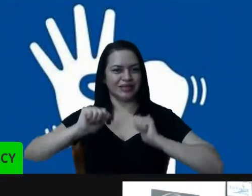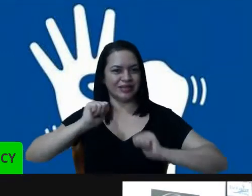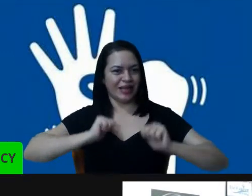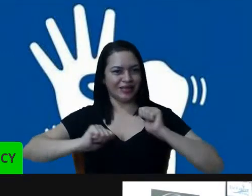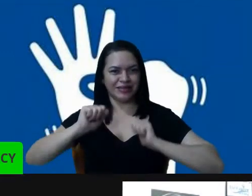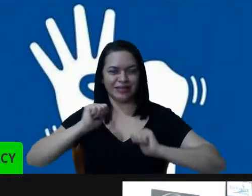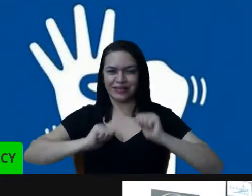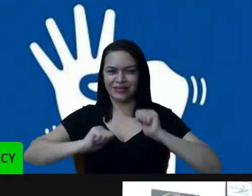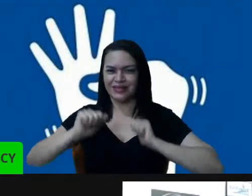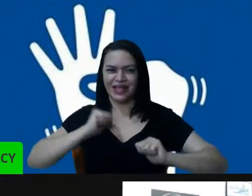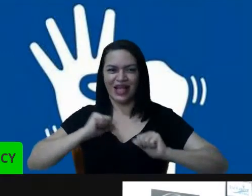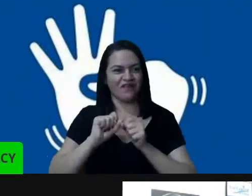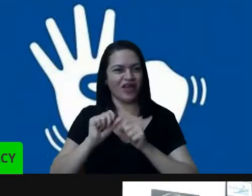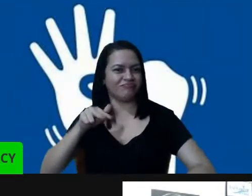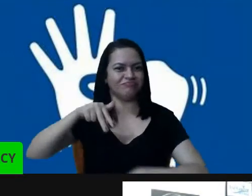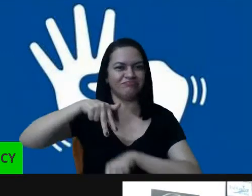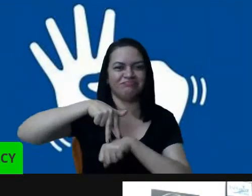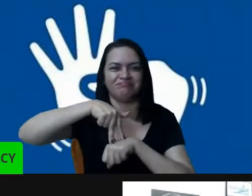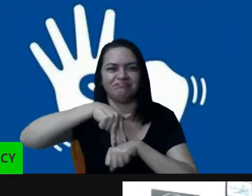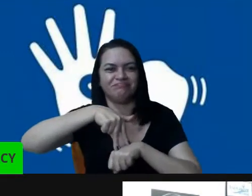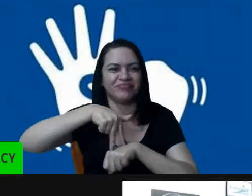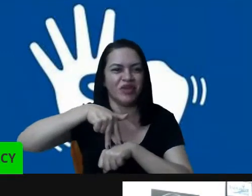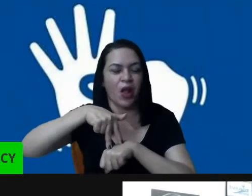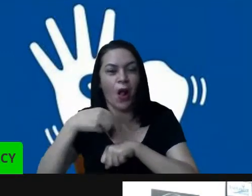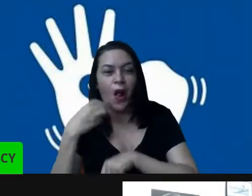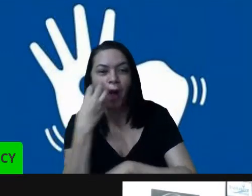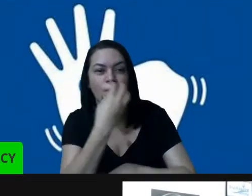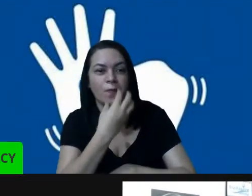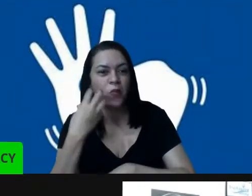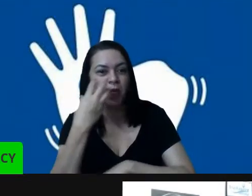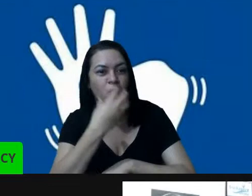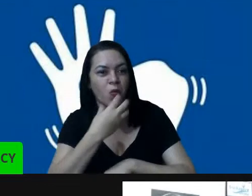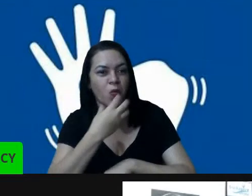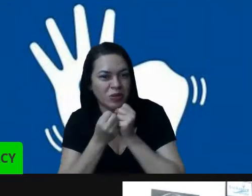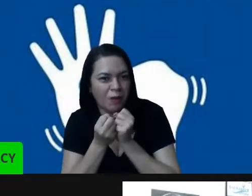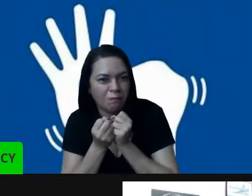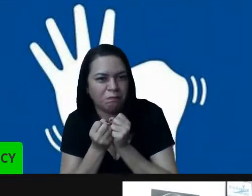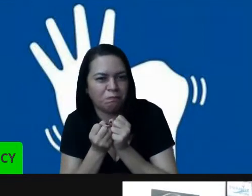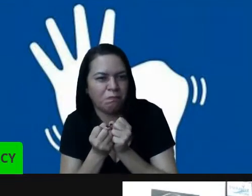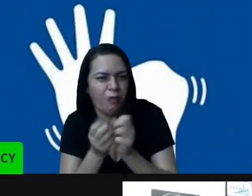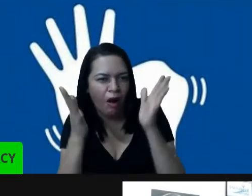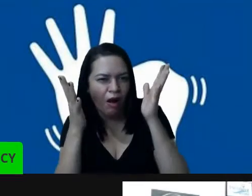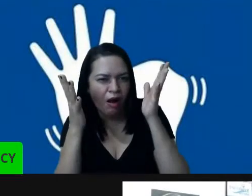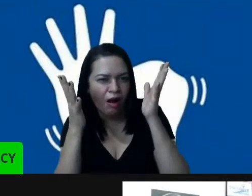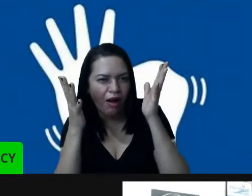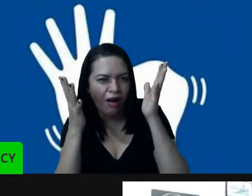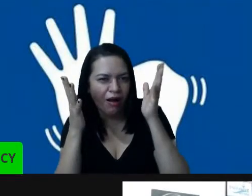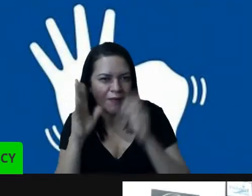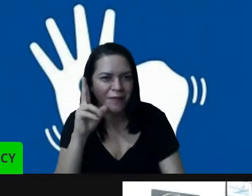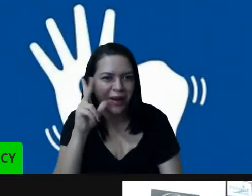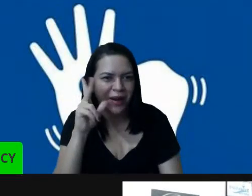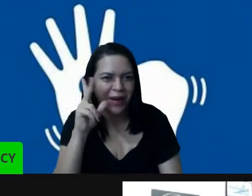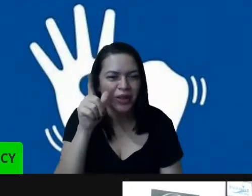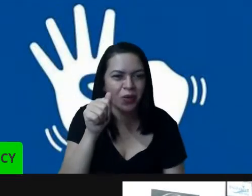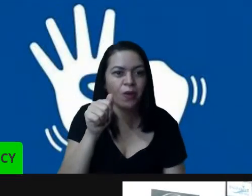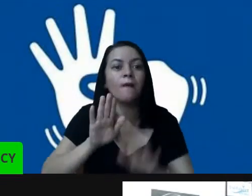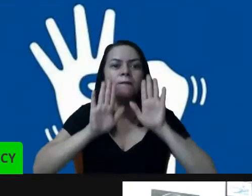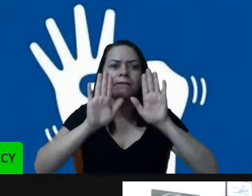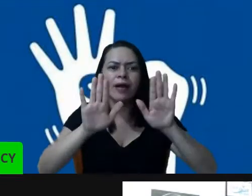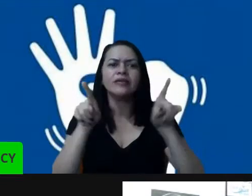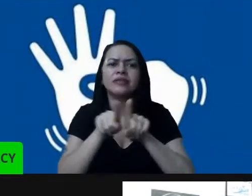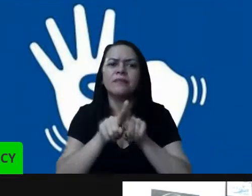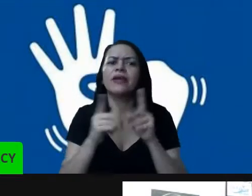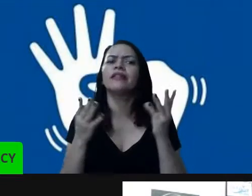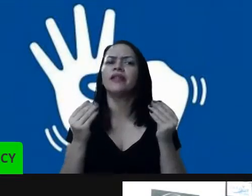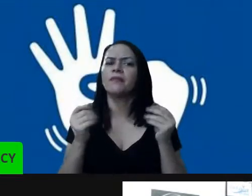querem que a música deles chegue para todos, né? Mas também tem muito e muito artista, a gente